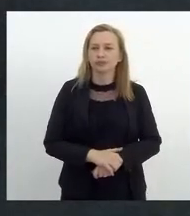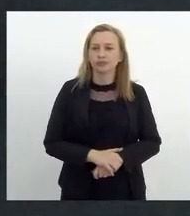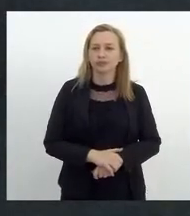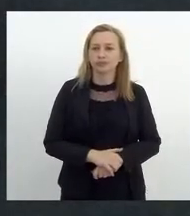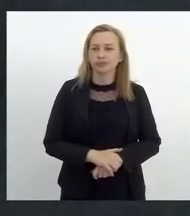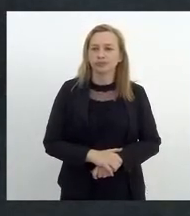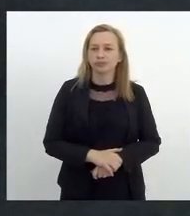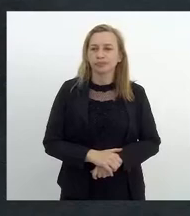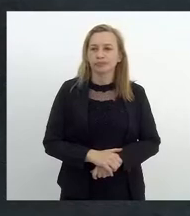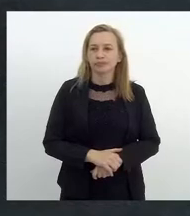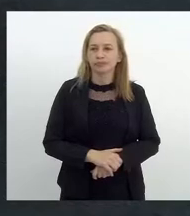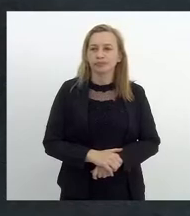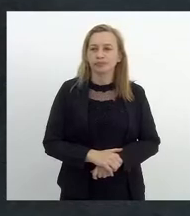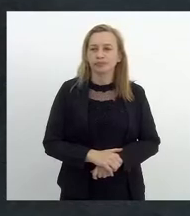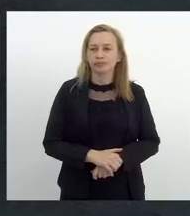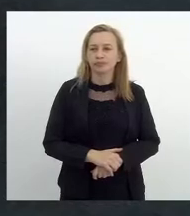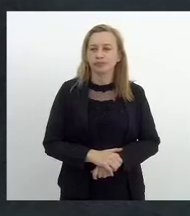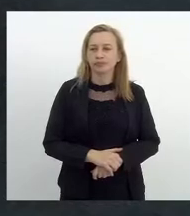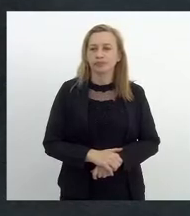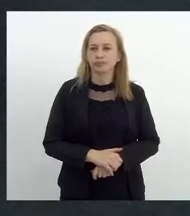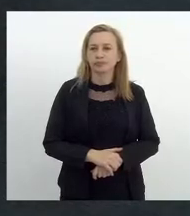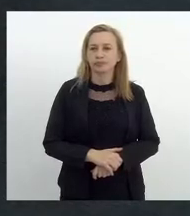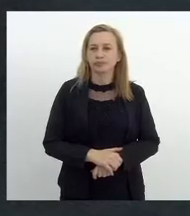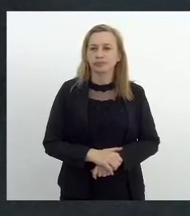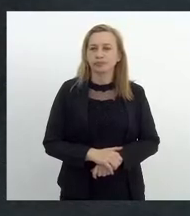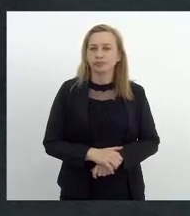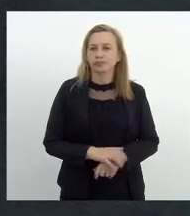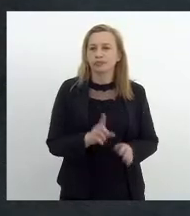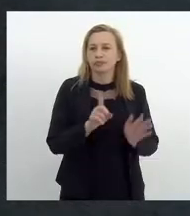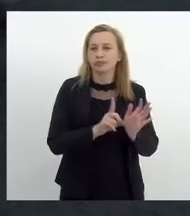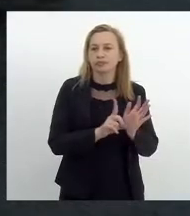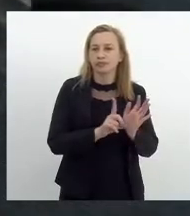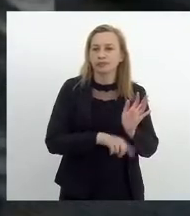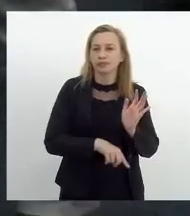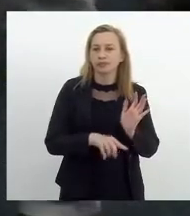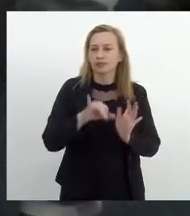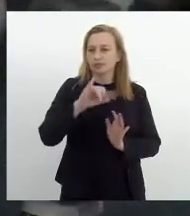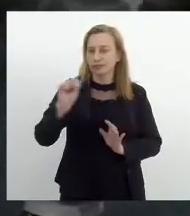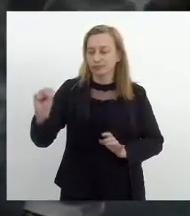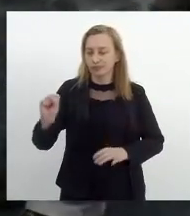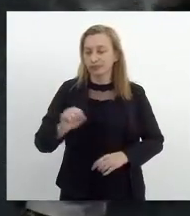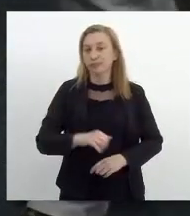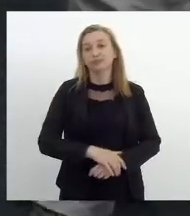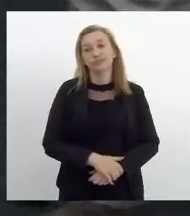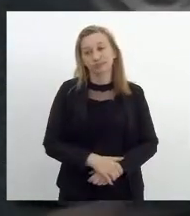a hipótese danosa da redução de alíquota de ICMS.